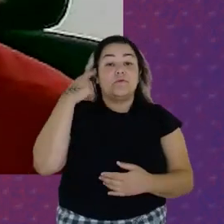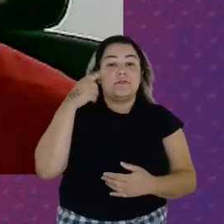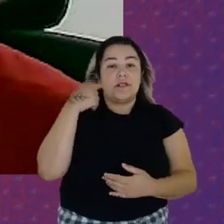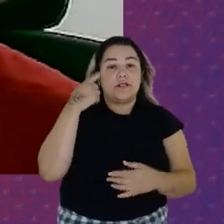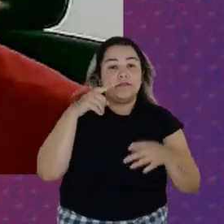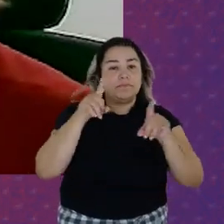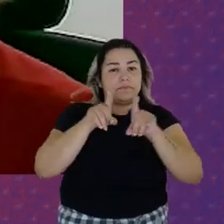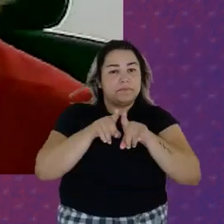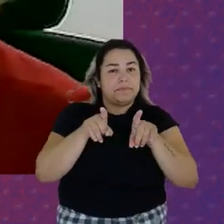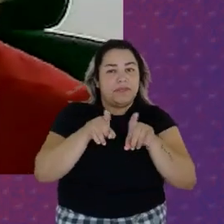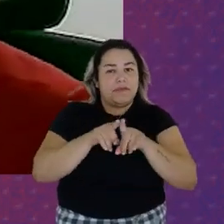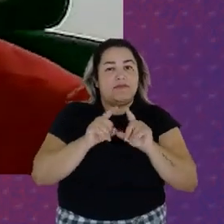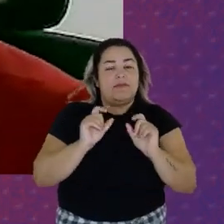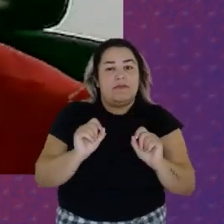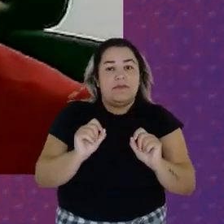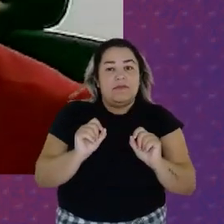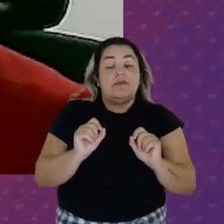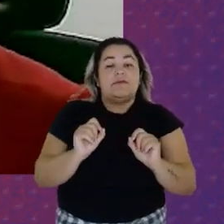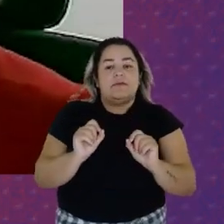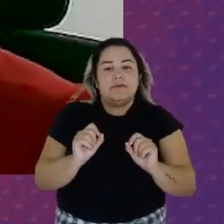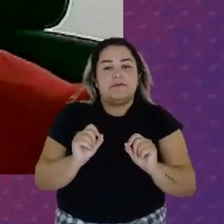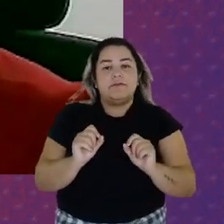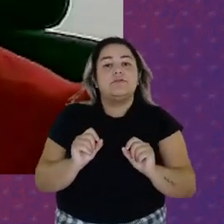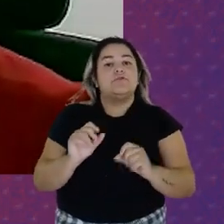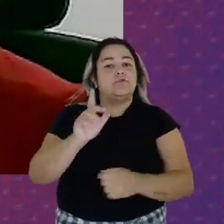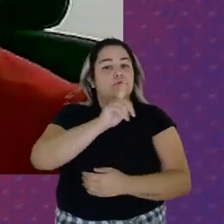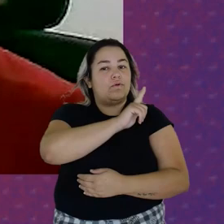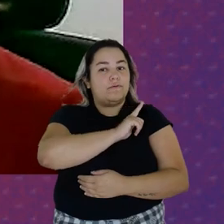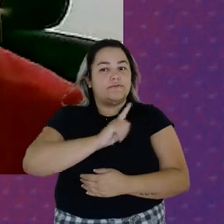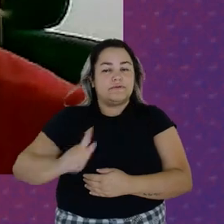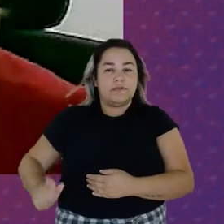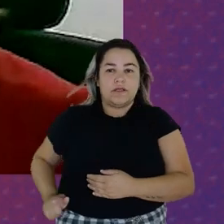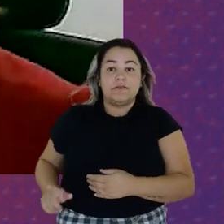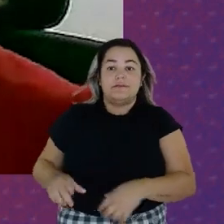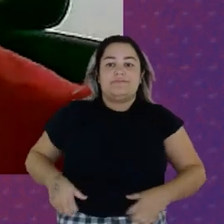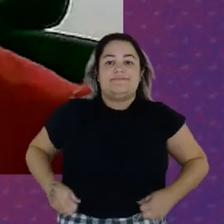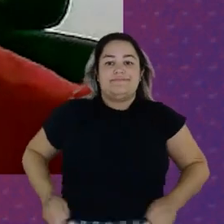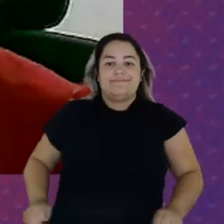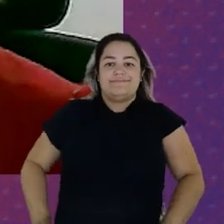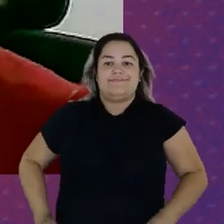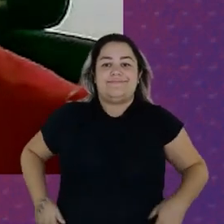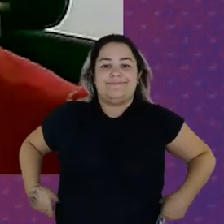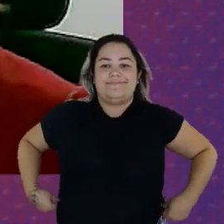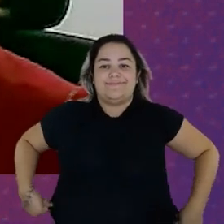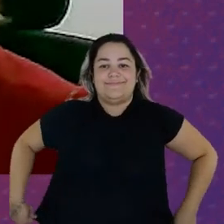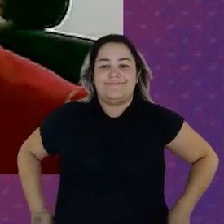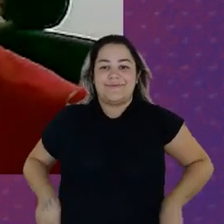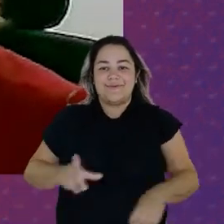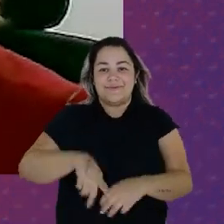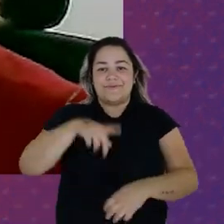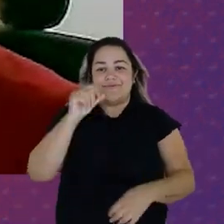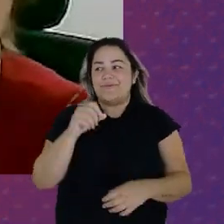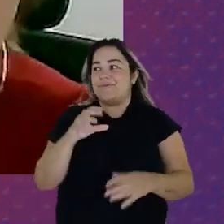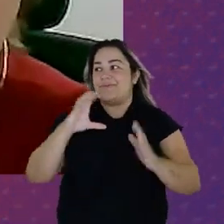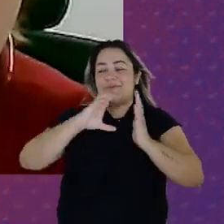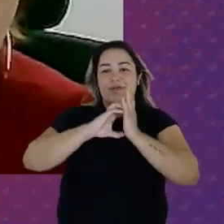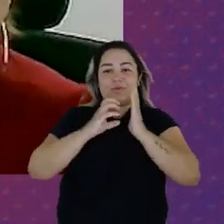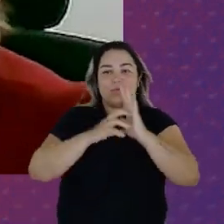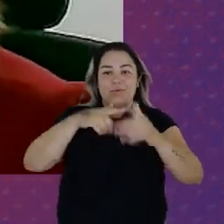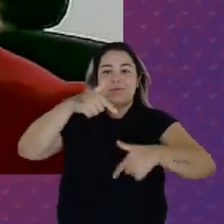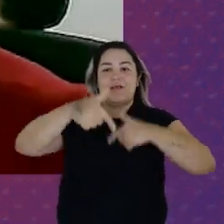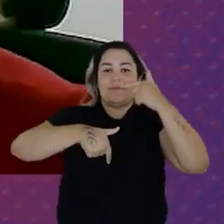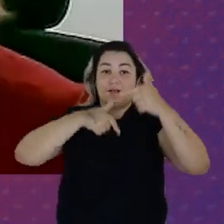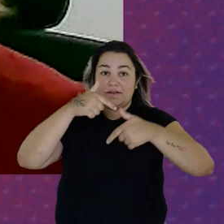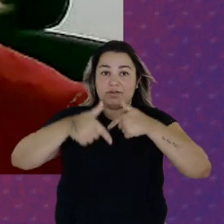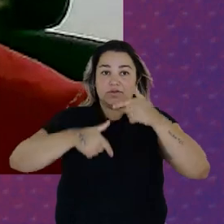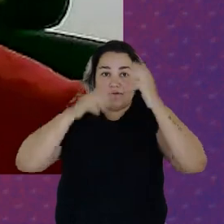anos e sou vereadora eleita por 3 mandatos pelo Partido dos Trabalhadores. E nesse